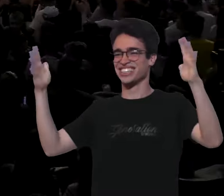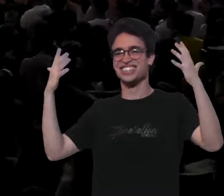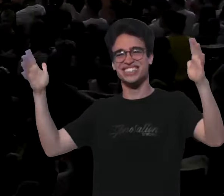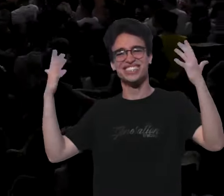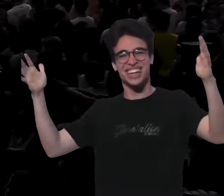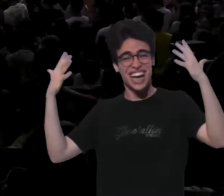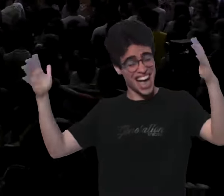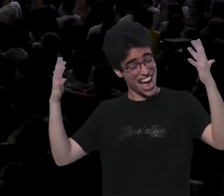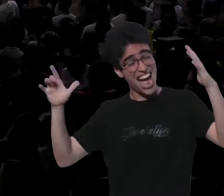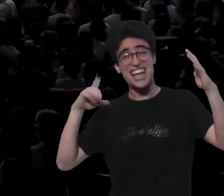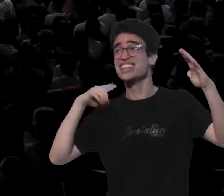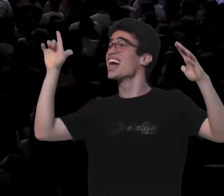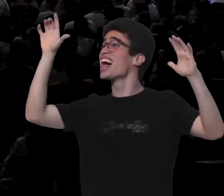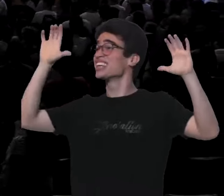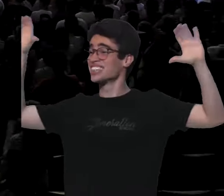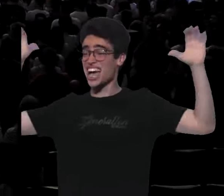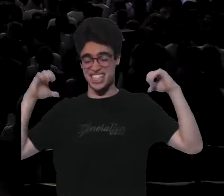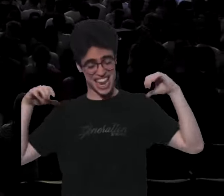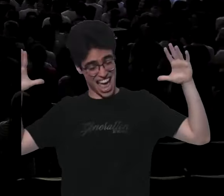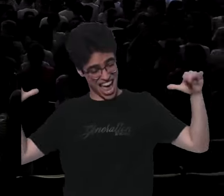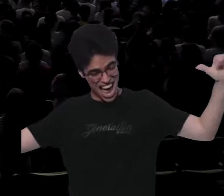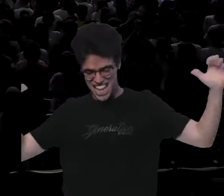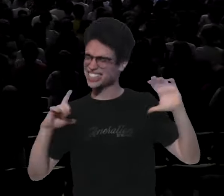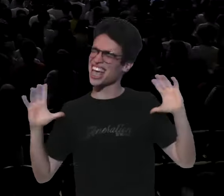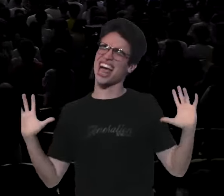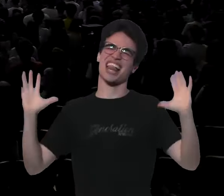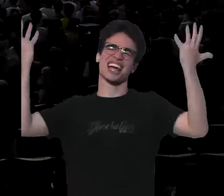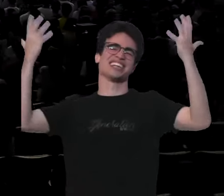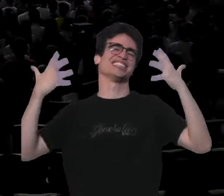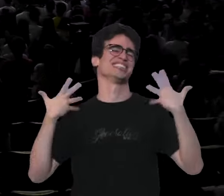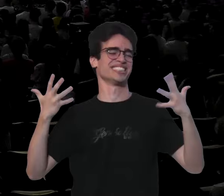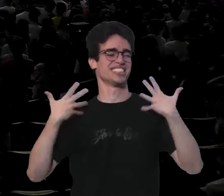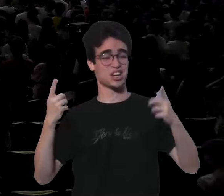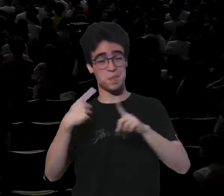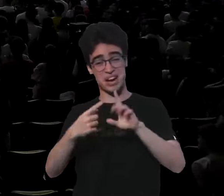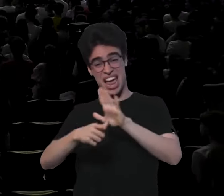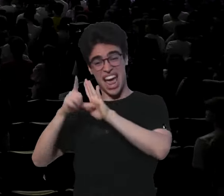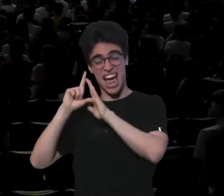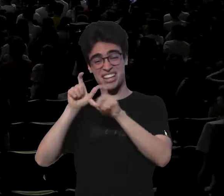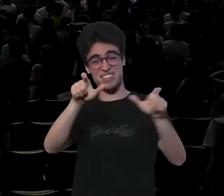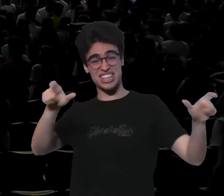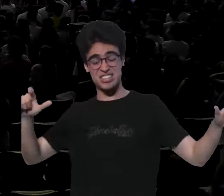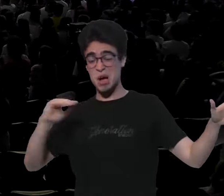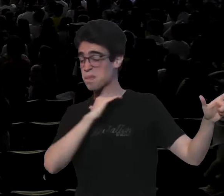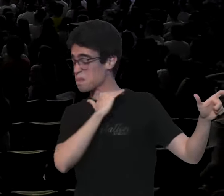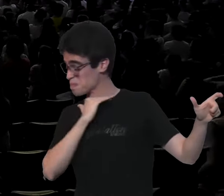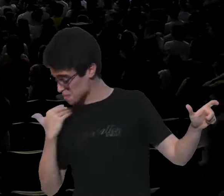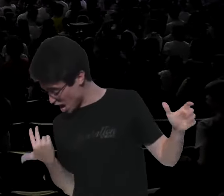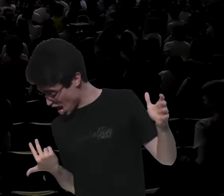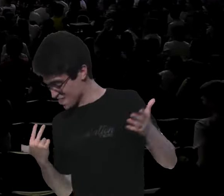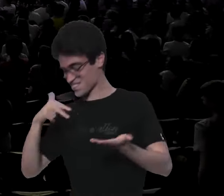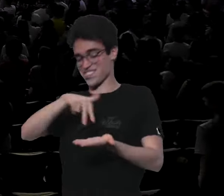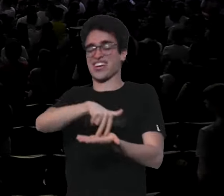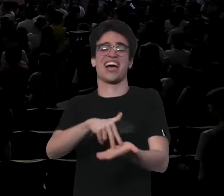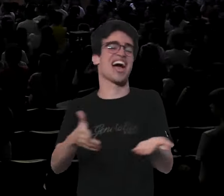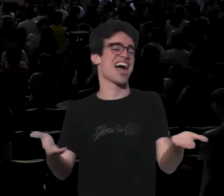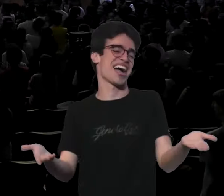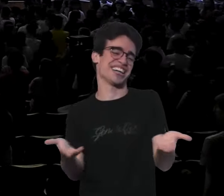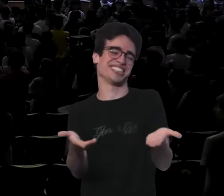Anjos dos céus estão fazendo festa, porque pessoas estavam mortas e ressuscitaram agora como